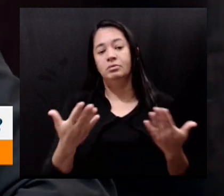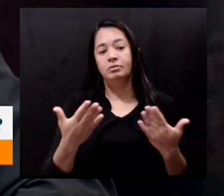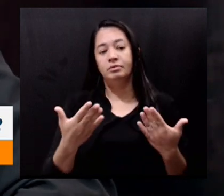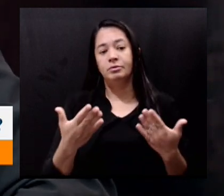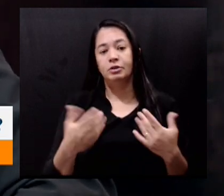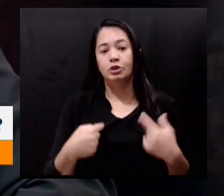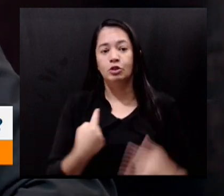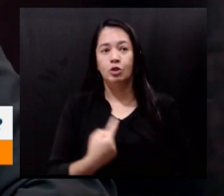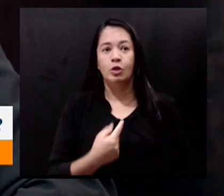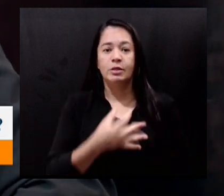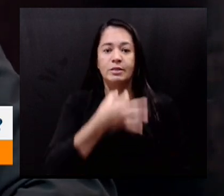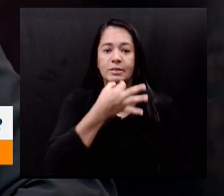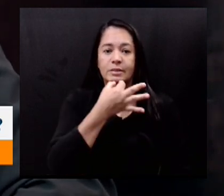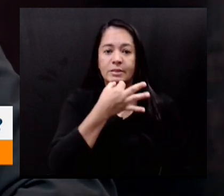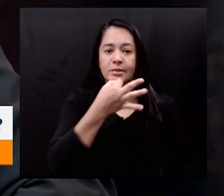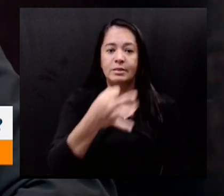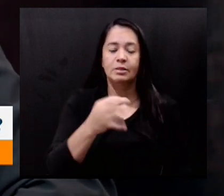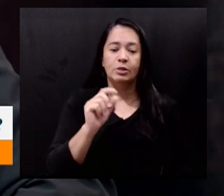que,